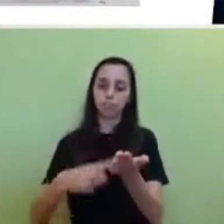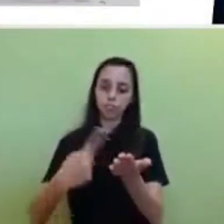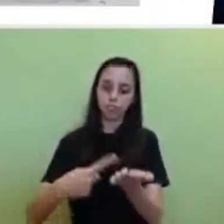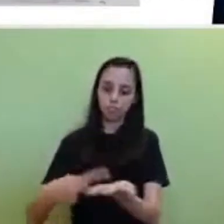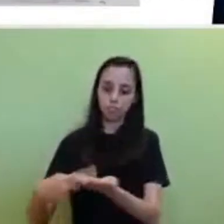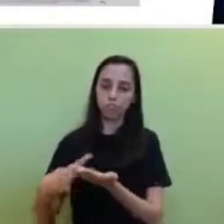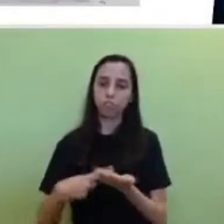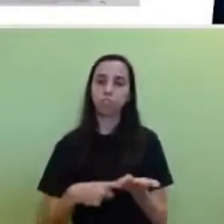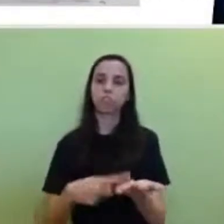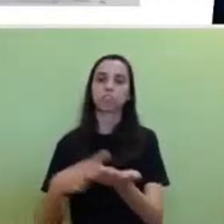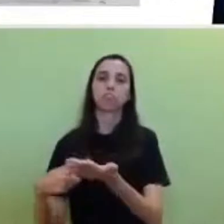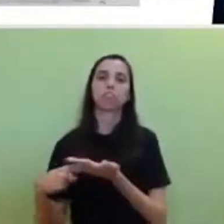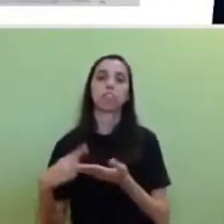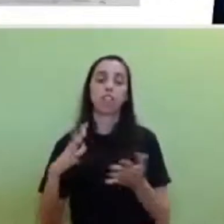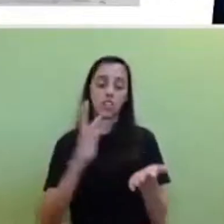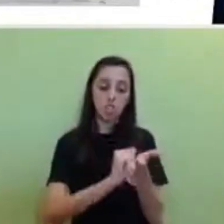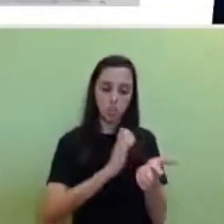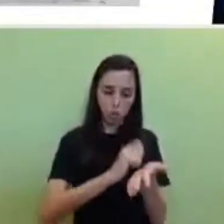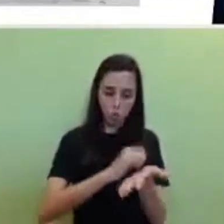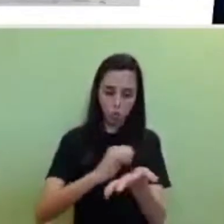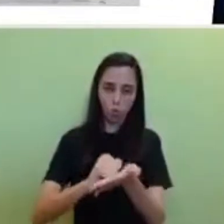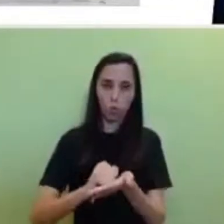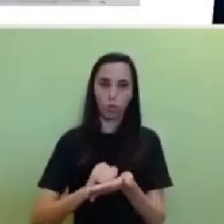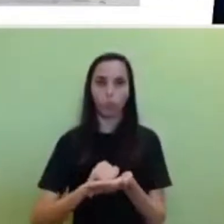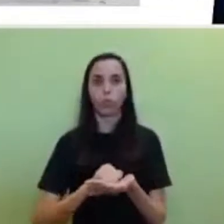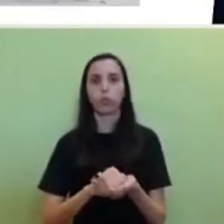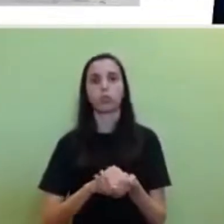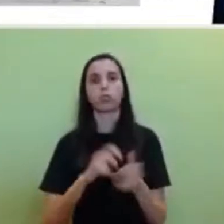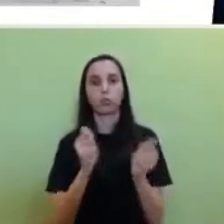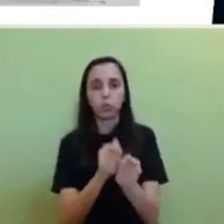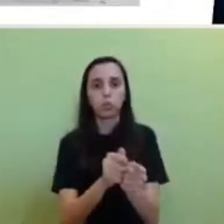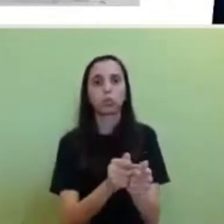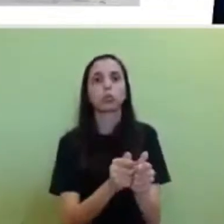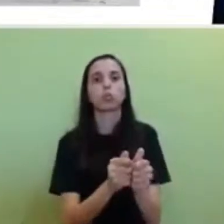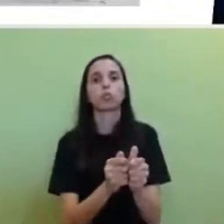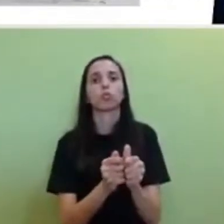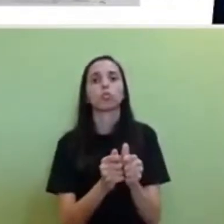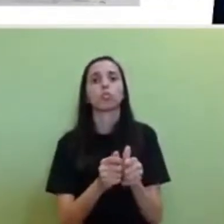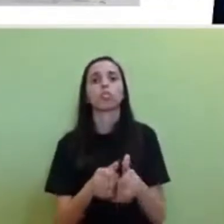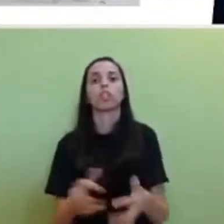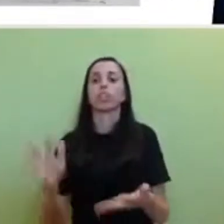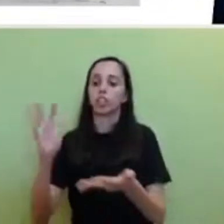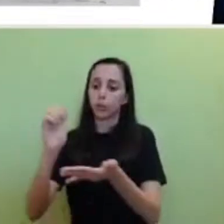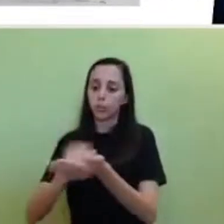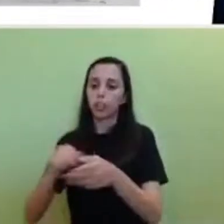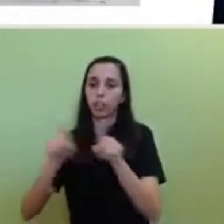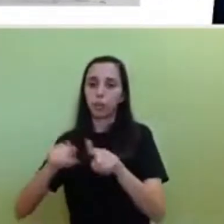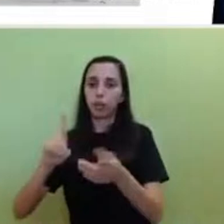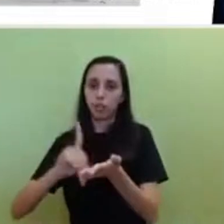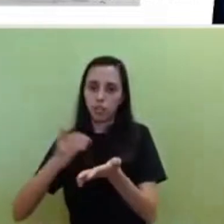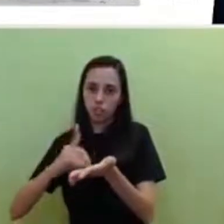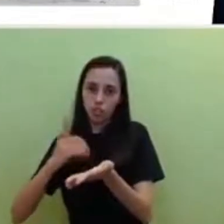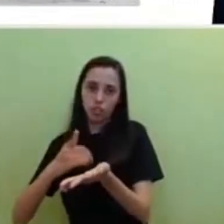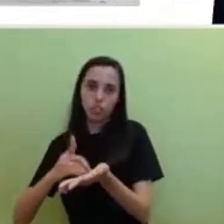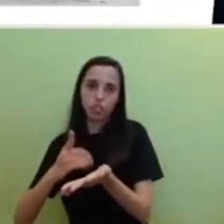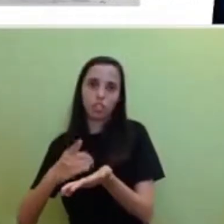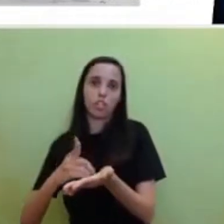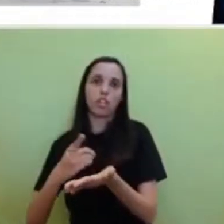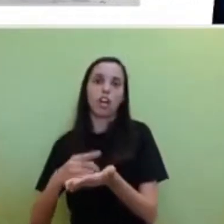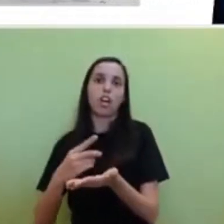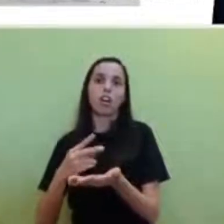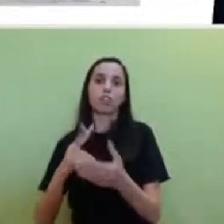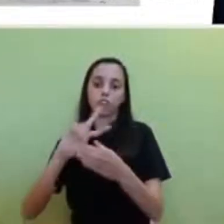anotou. Pena que não dá para ver tão bem. Depois, anotava em uma espécie de diário de bordo, criando um dicionário